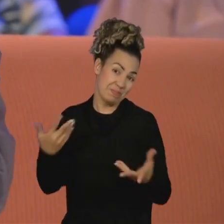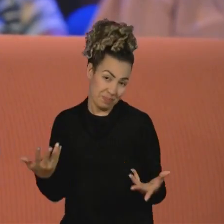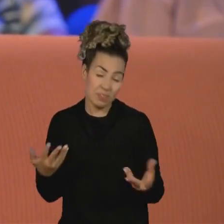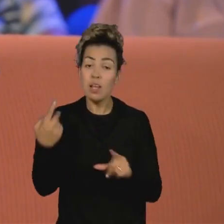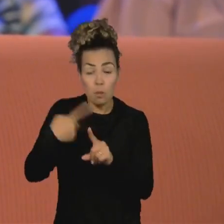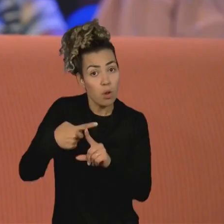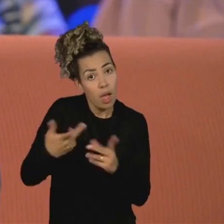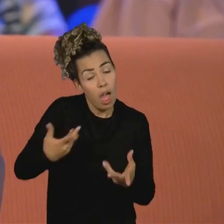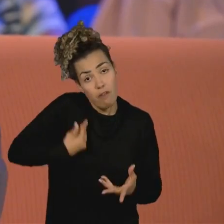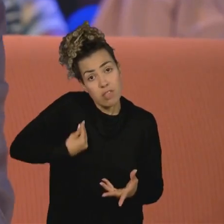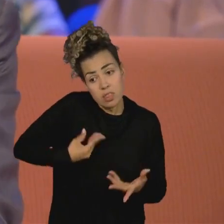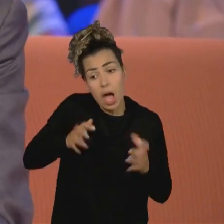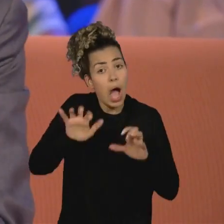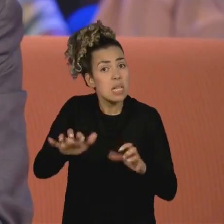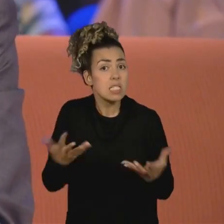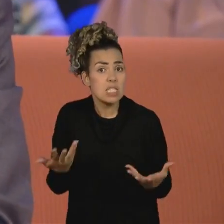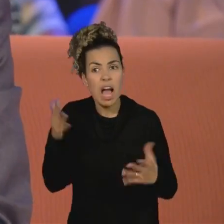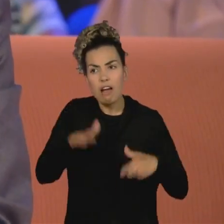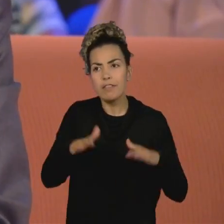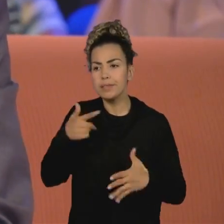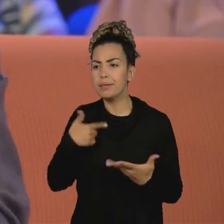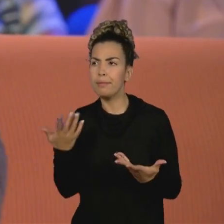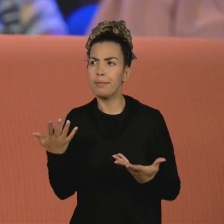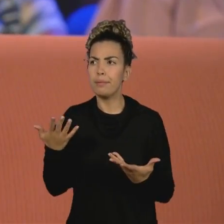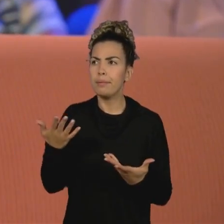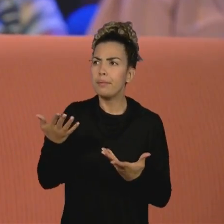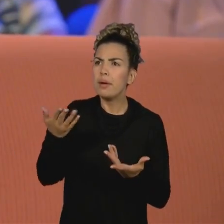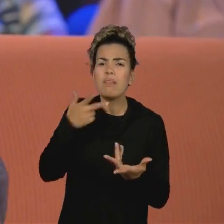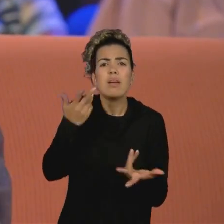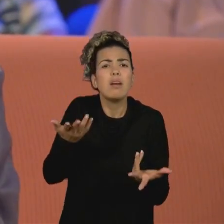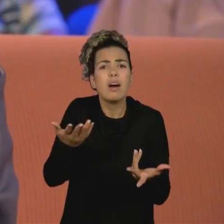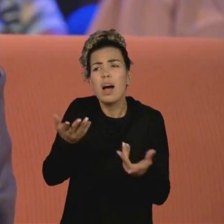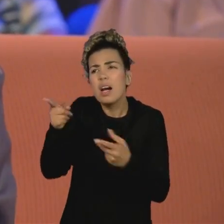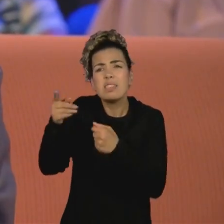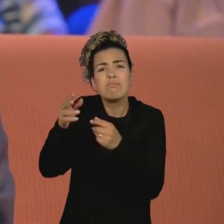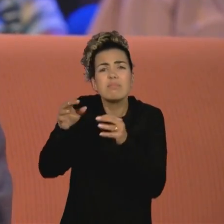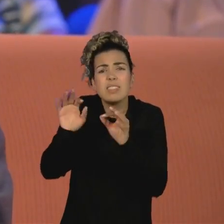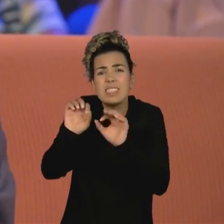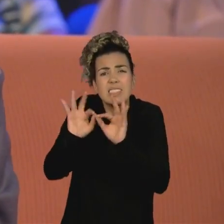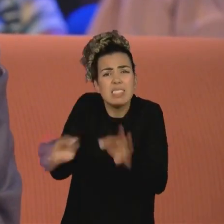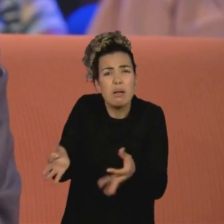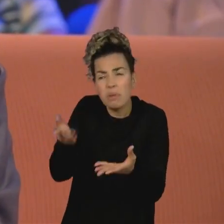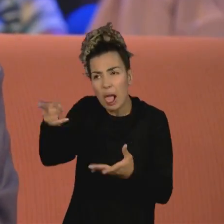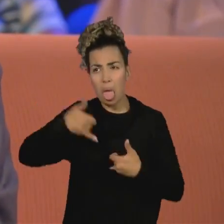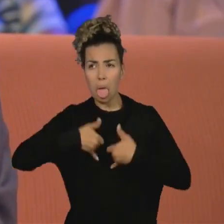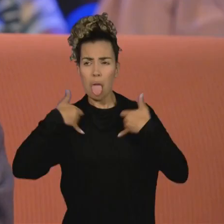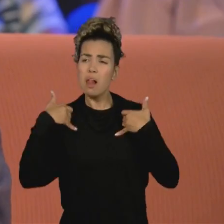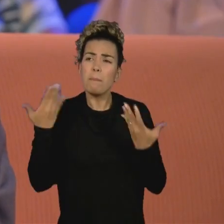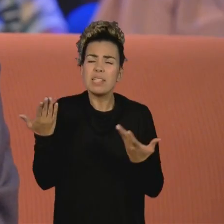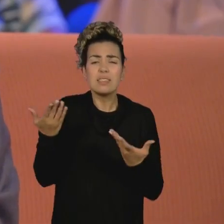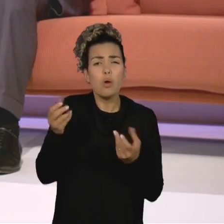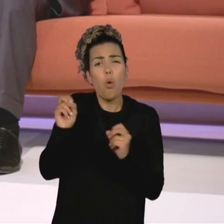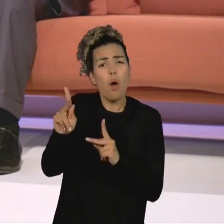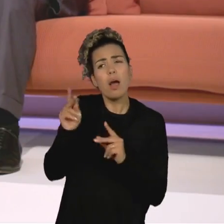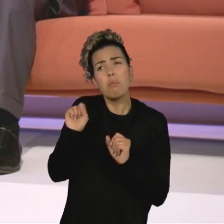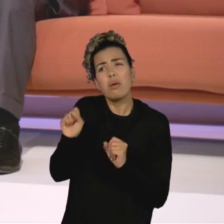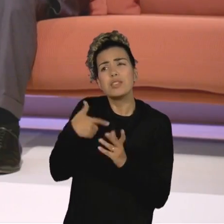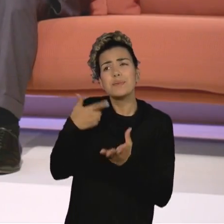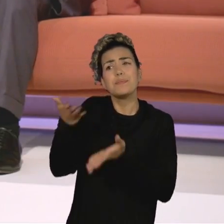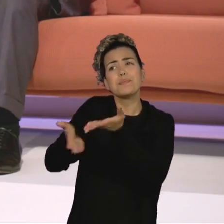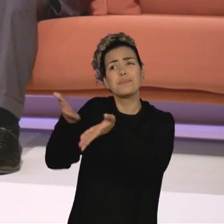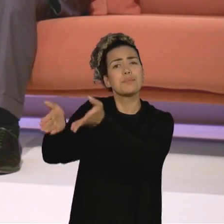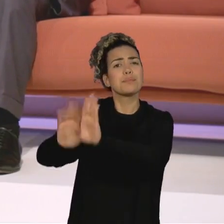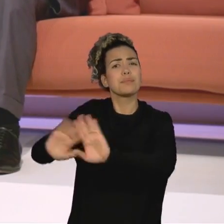alguma hipocrisia social por alguma razão, ou, poxa, não custava ser gentil aqui com essa pessoa, né? Enfim, mas é um dilema